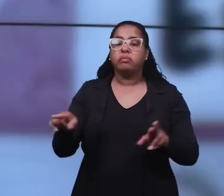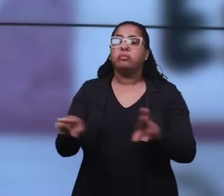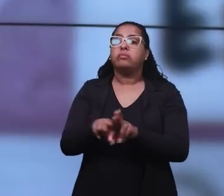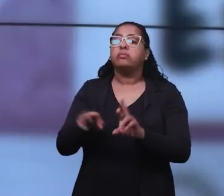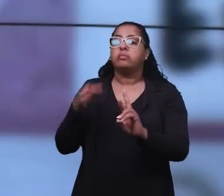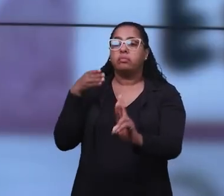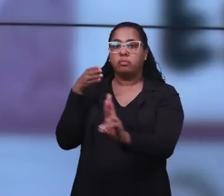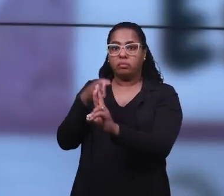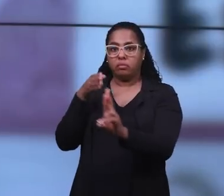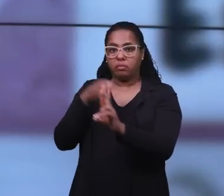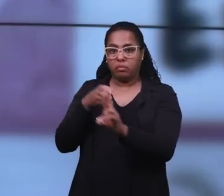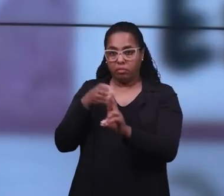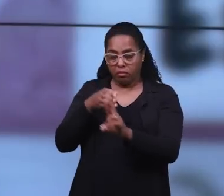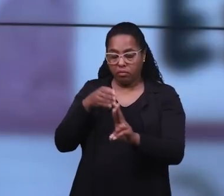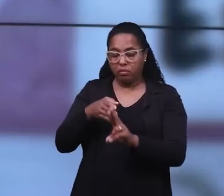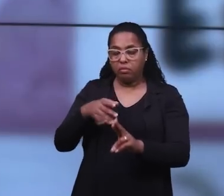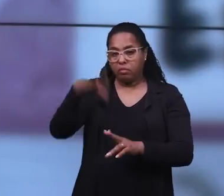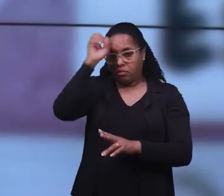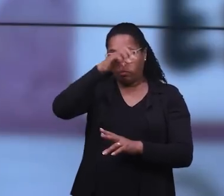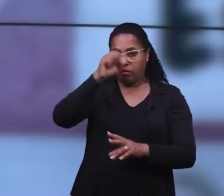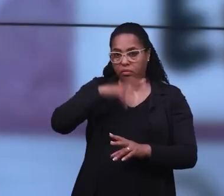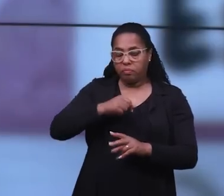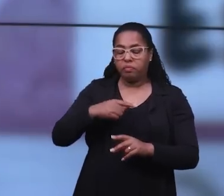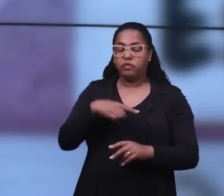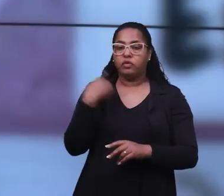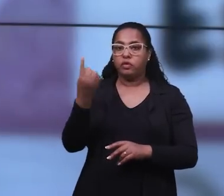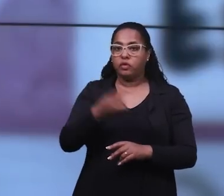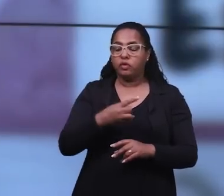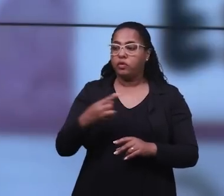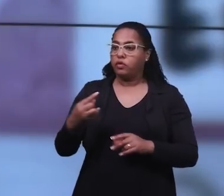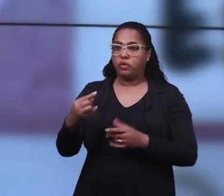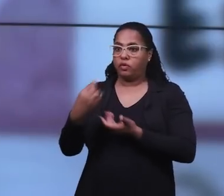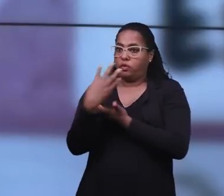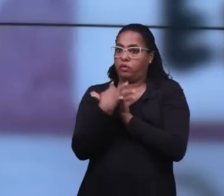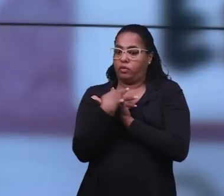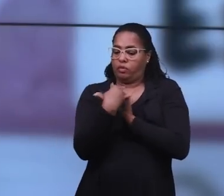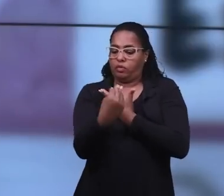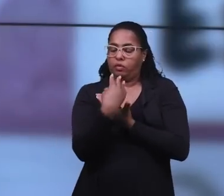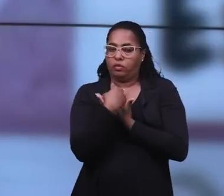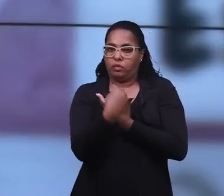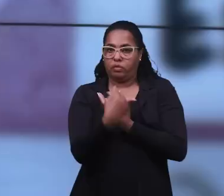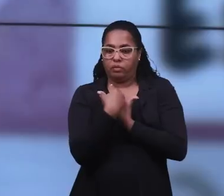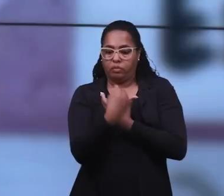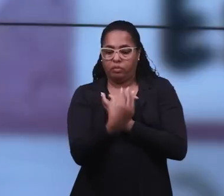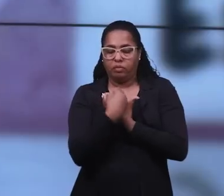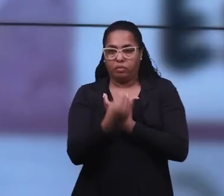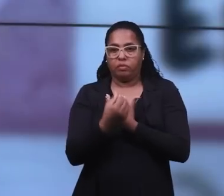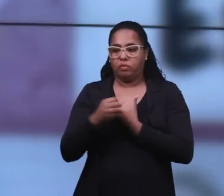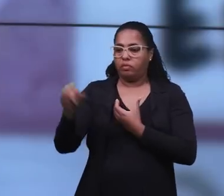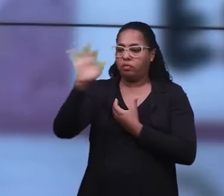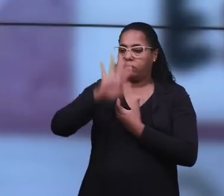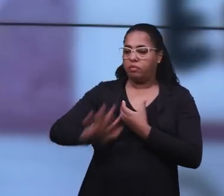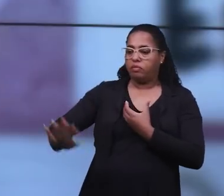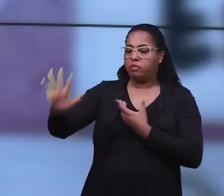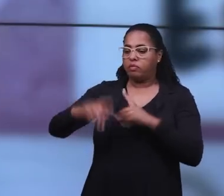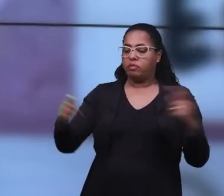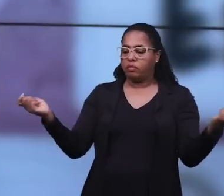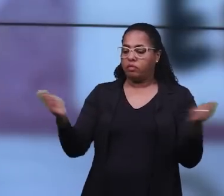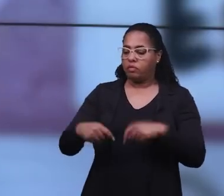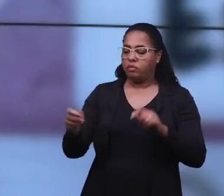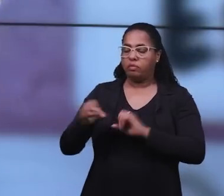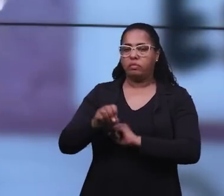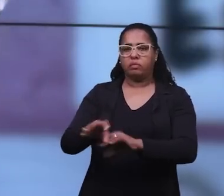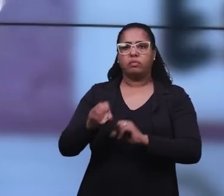de aprender vendo os nossos exemplos, porque as ações e o testemunho criam uma cena com grande potencial para